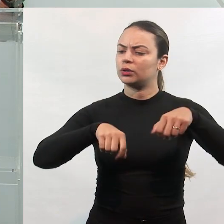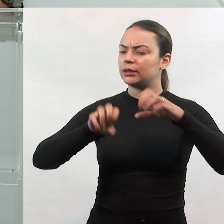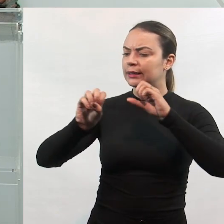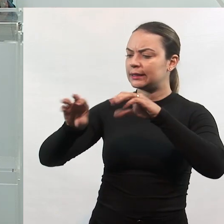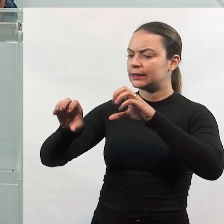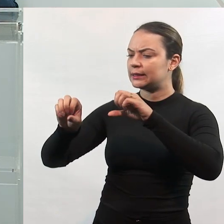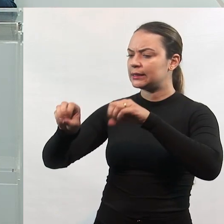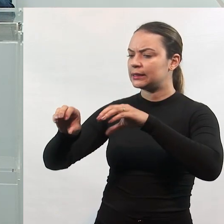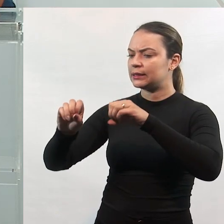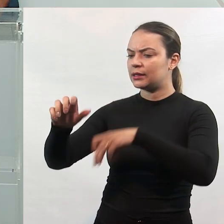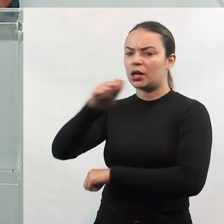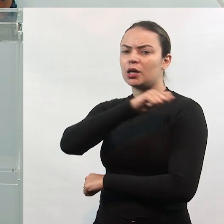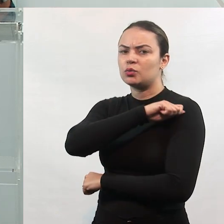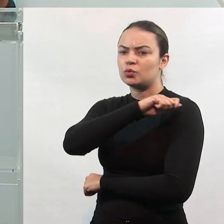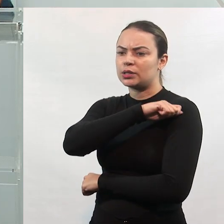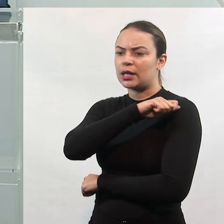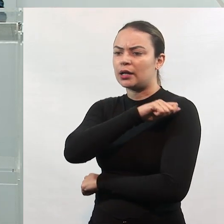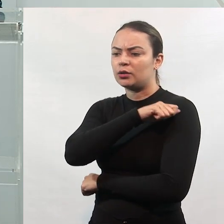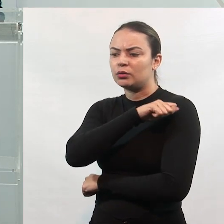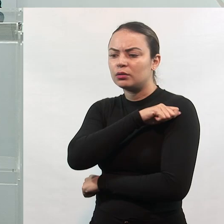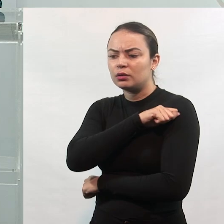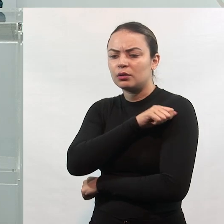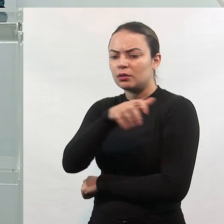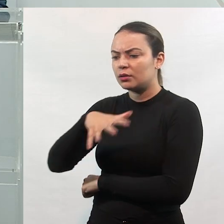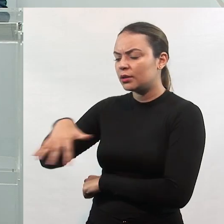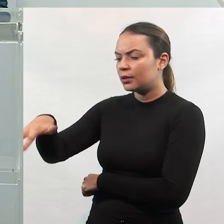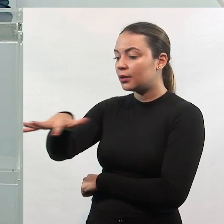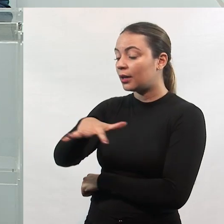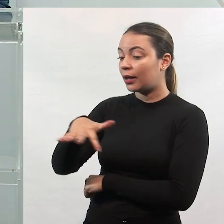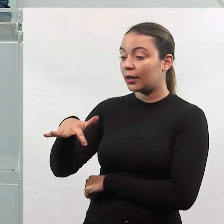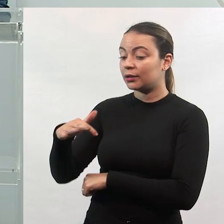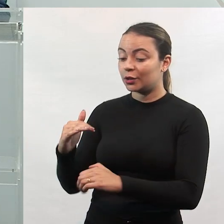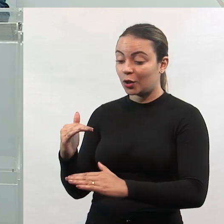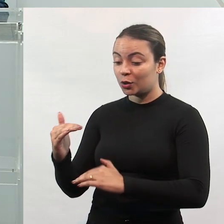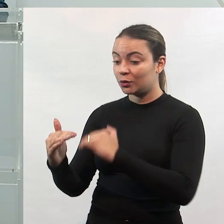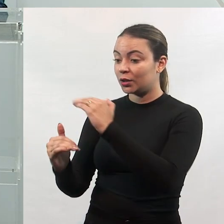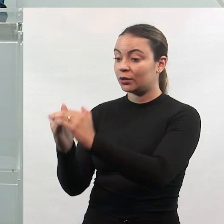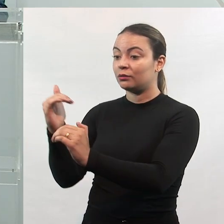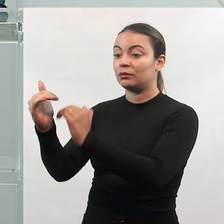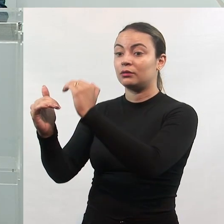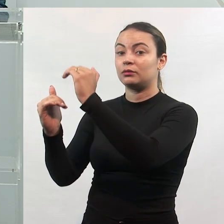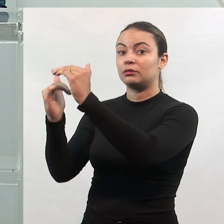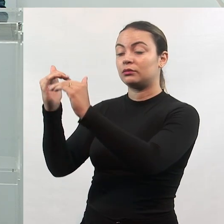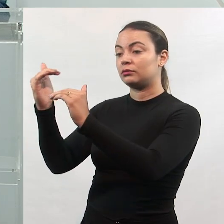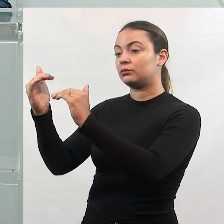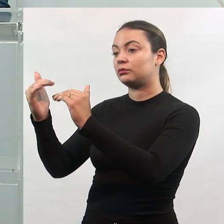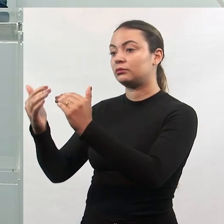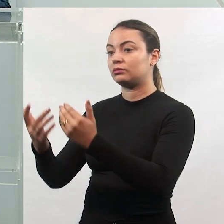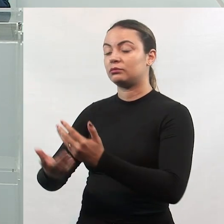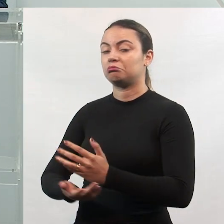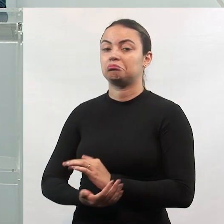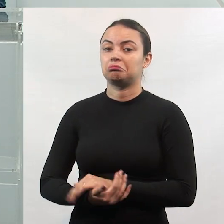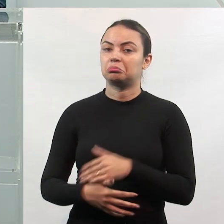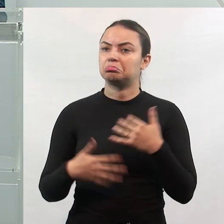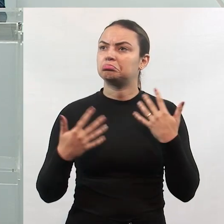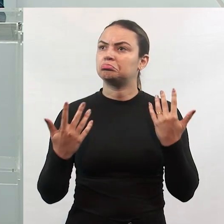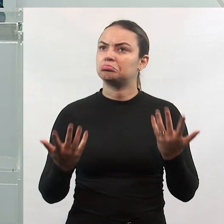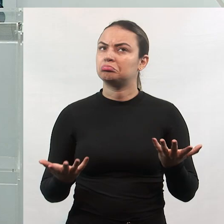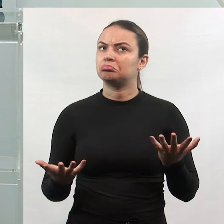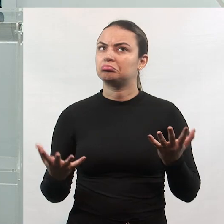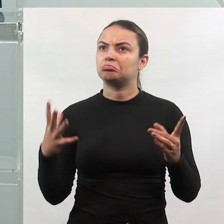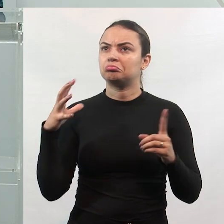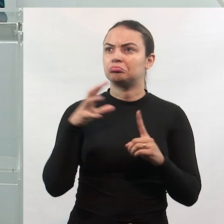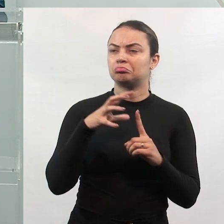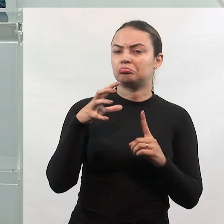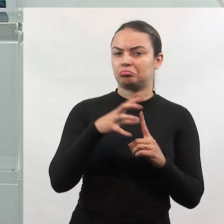elaborada a partir de um problema. Qual o problema? Você tem que trazer o contexto desse problema, né? Então,